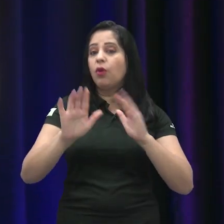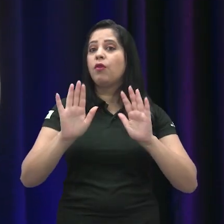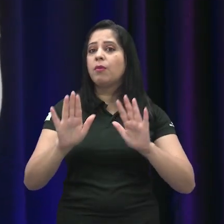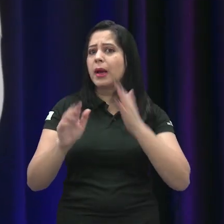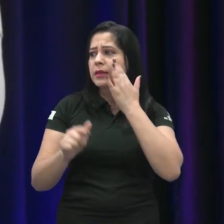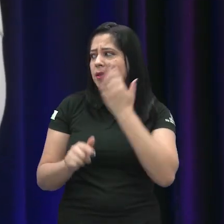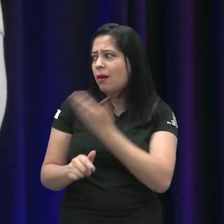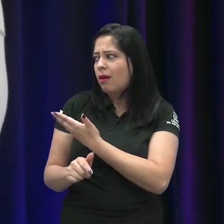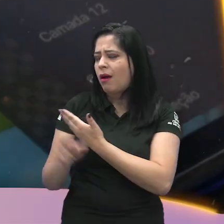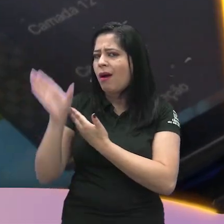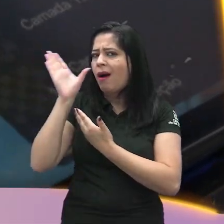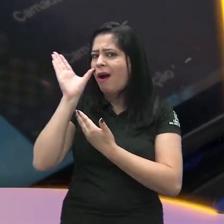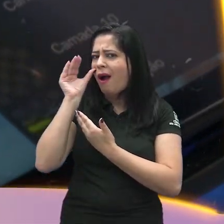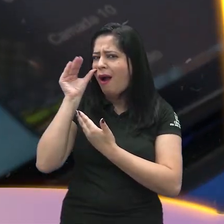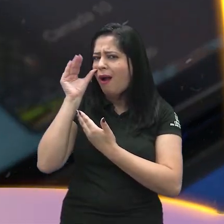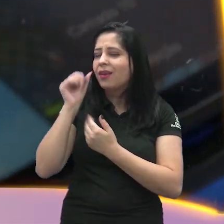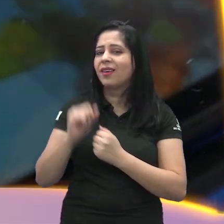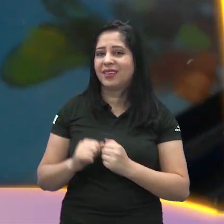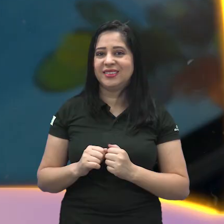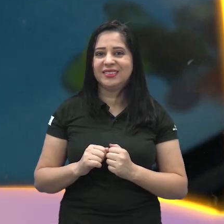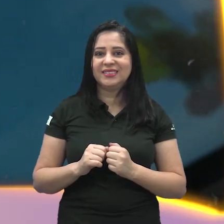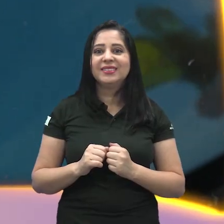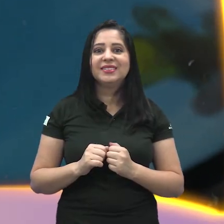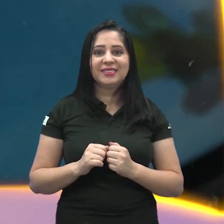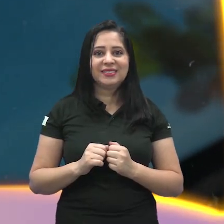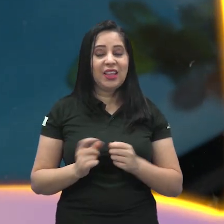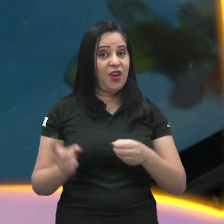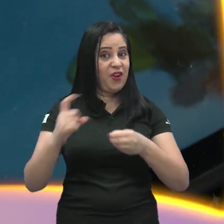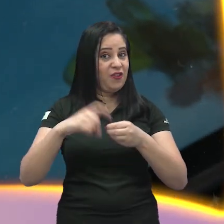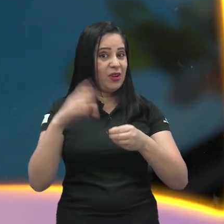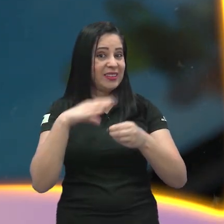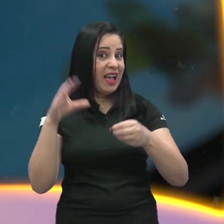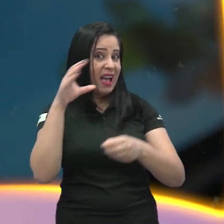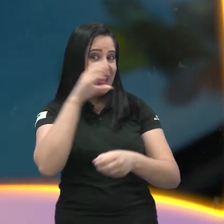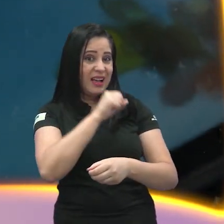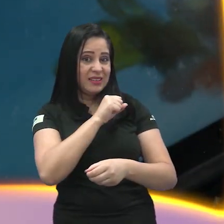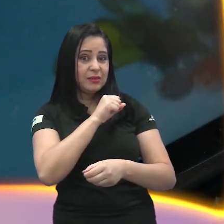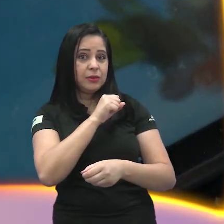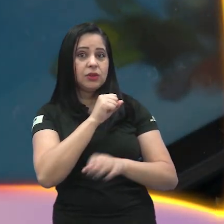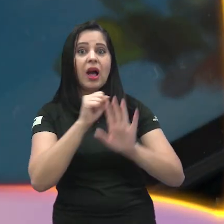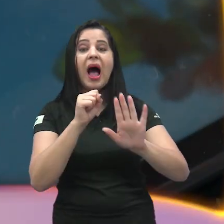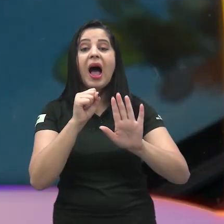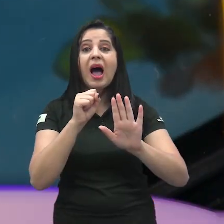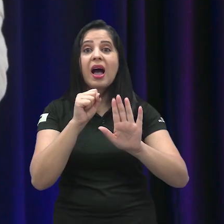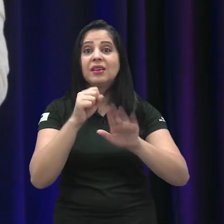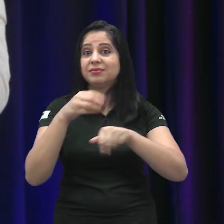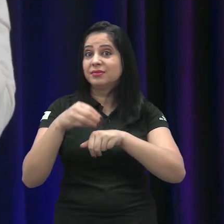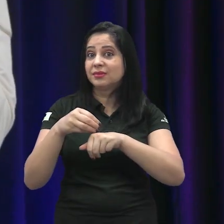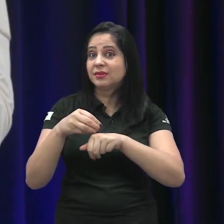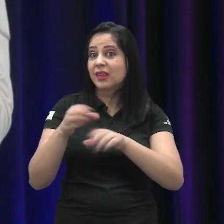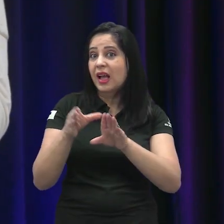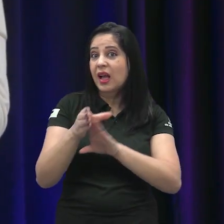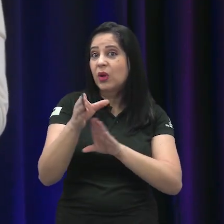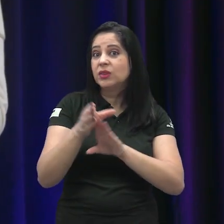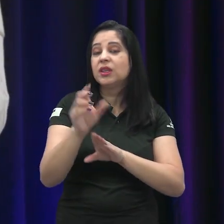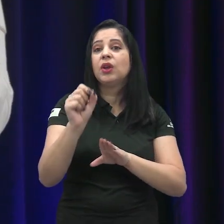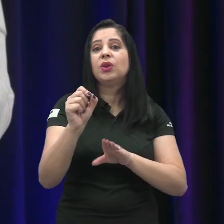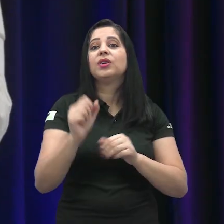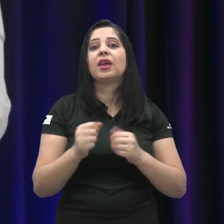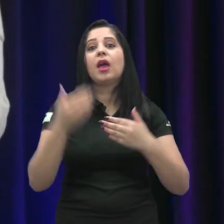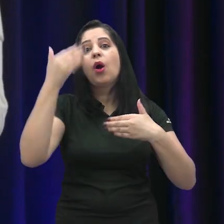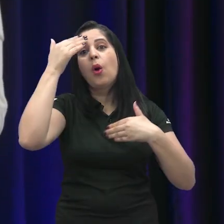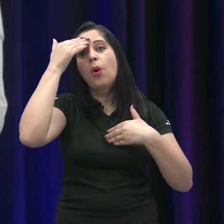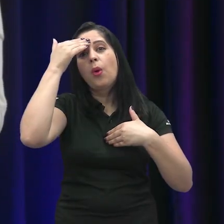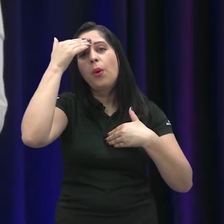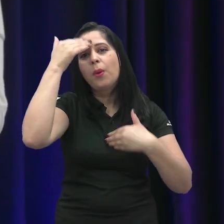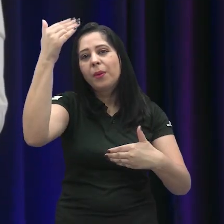você quer saber quem é o nosso artista misterioso? Então, fica aí que já já a gente volta. E um outro recadinho, gente. Eu queria